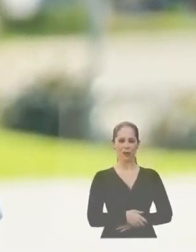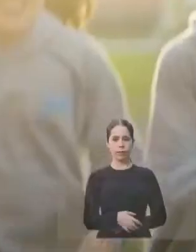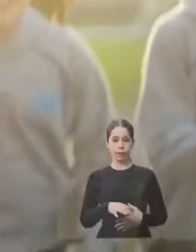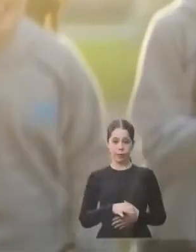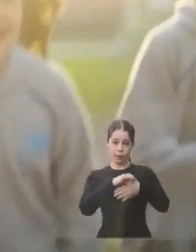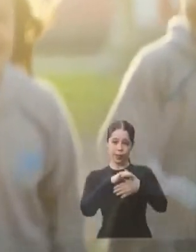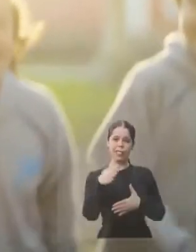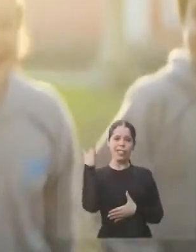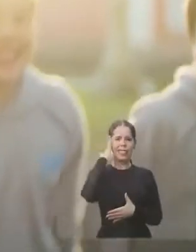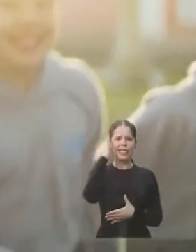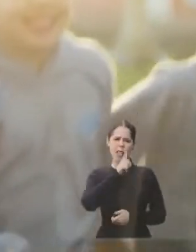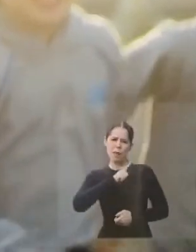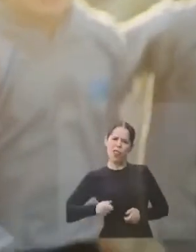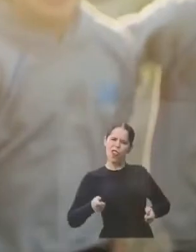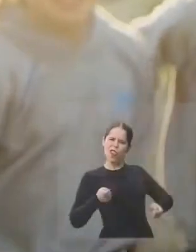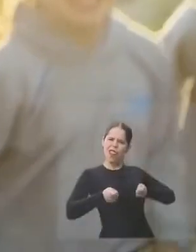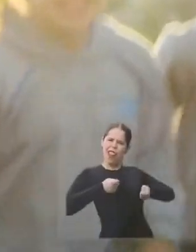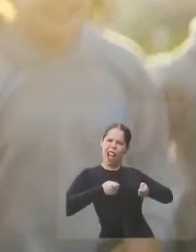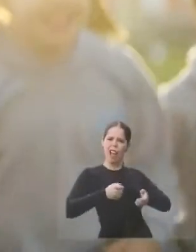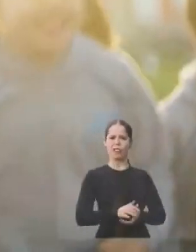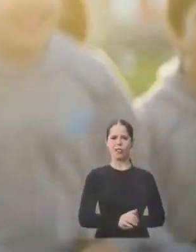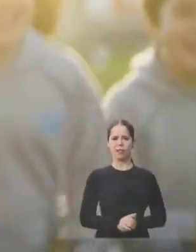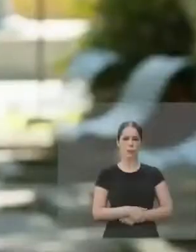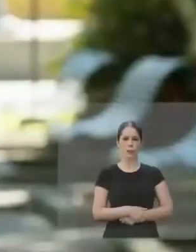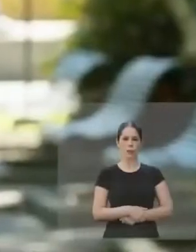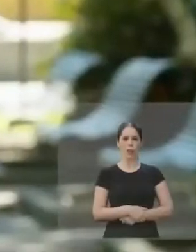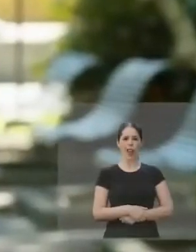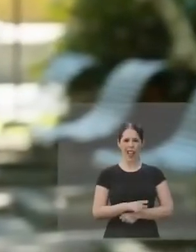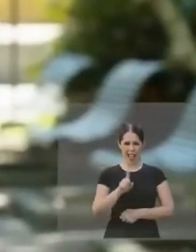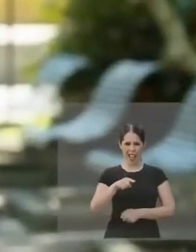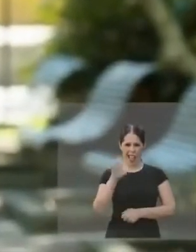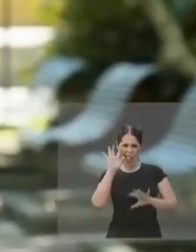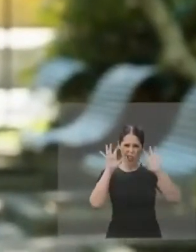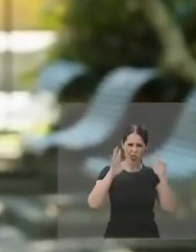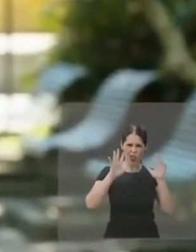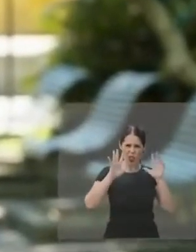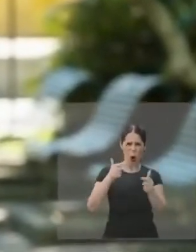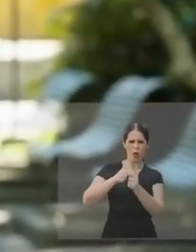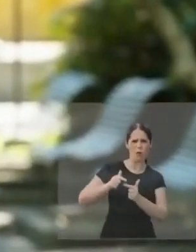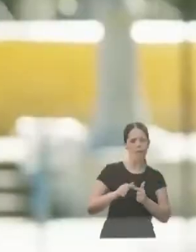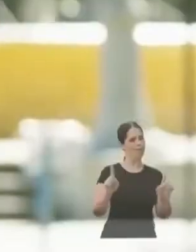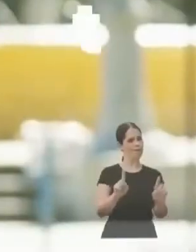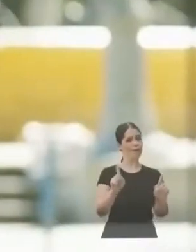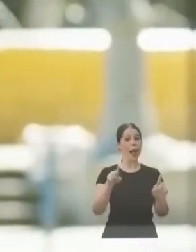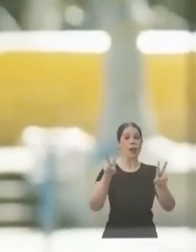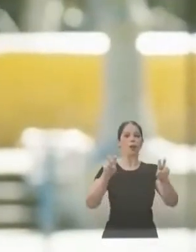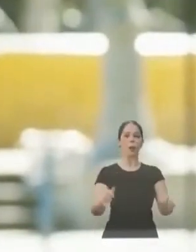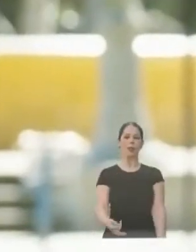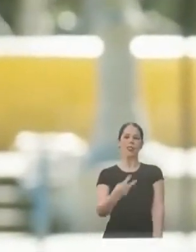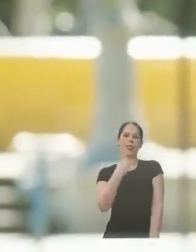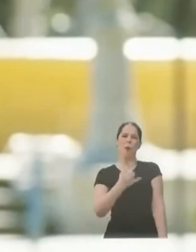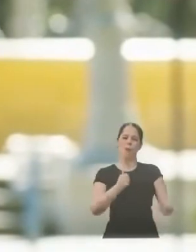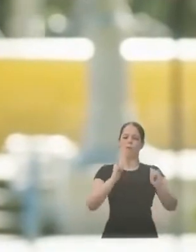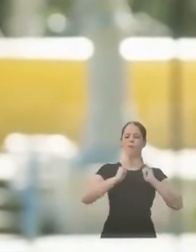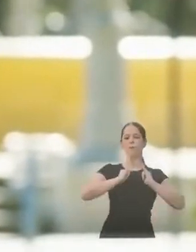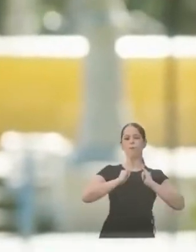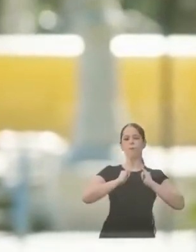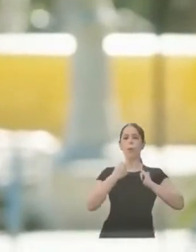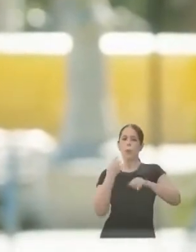Leite. Um líder que sabe o que é governar. Não é sobre resolver todos os problemas, é sobre não se